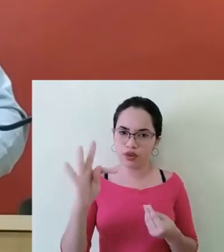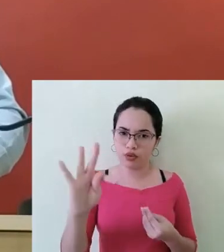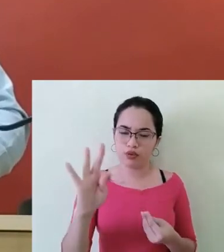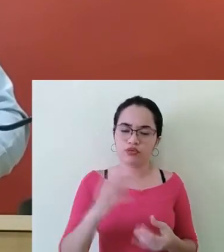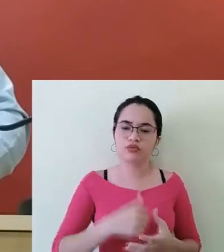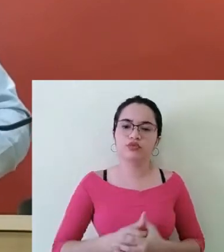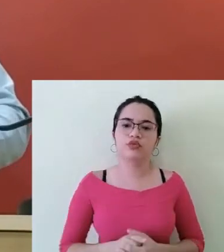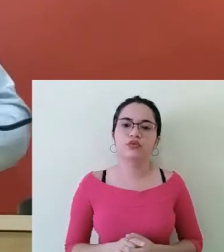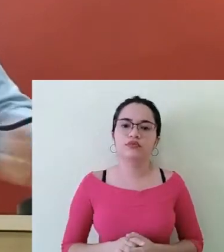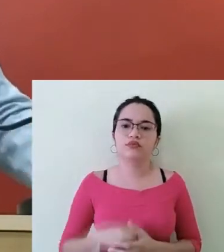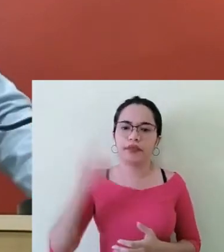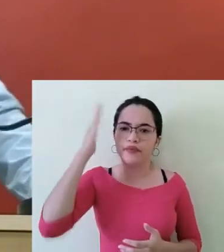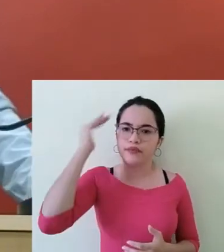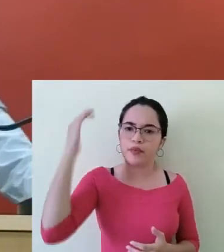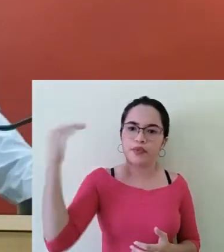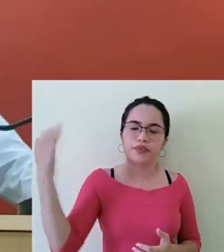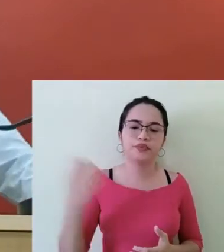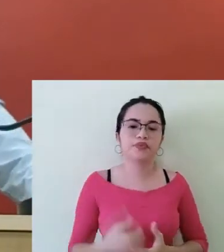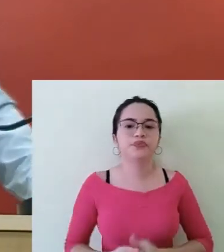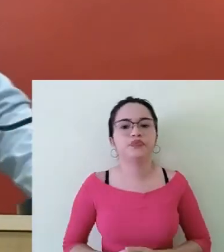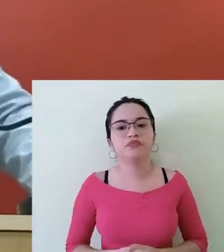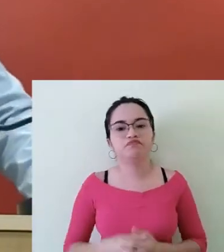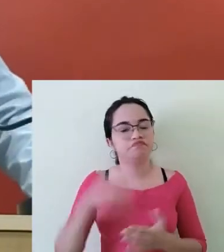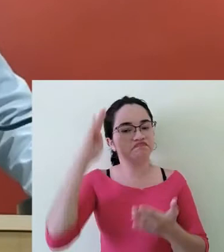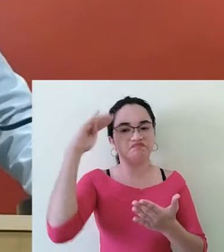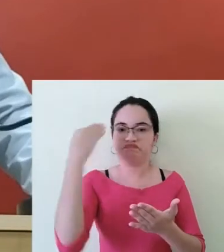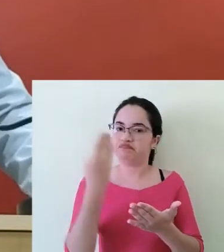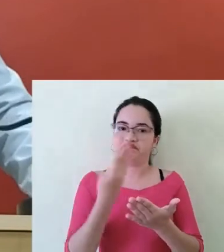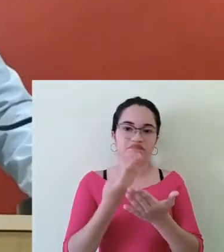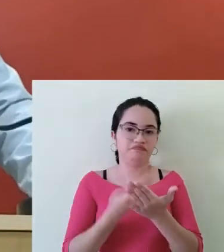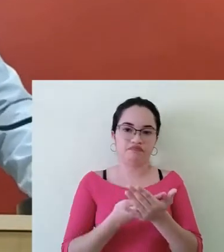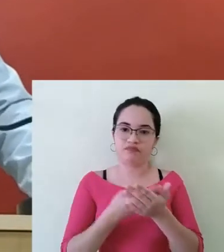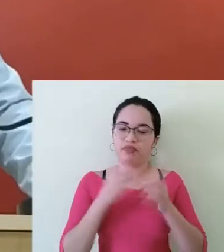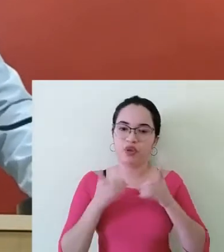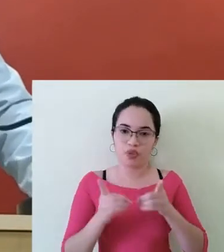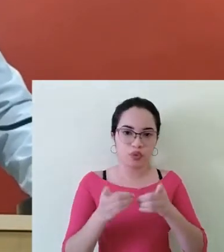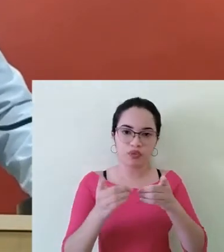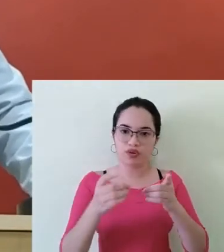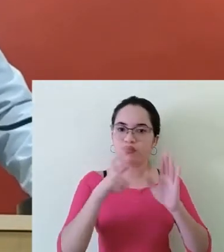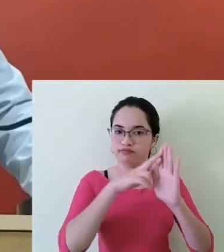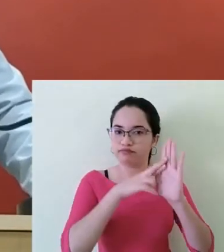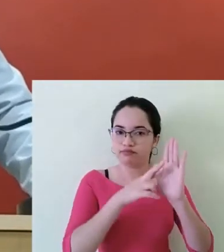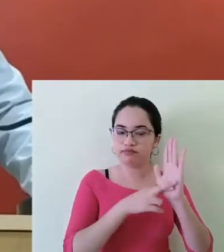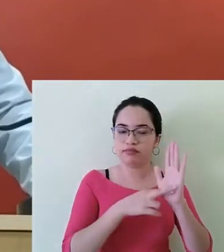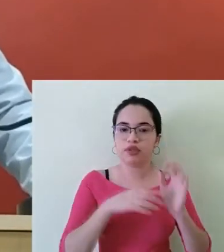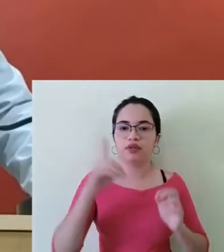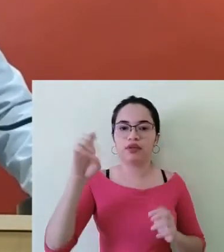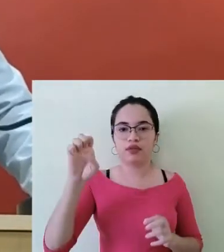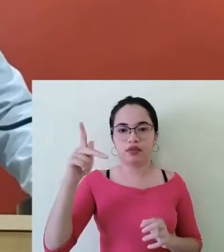teólogos, até famosos, não acreditam na doutrina